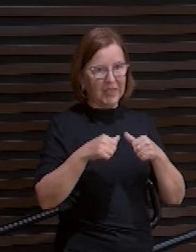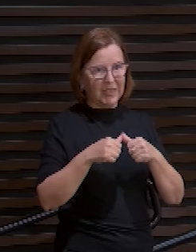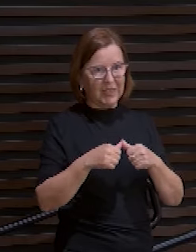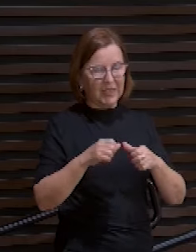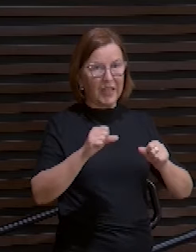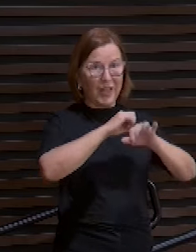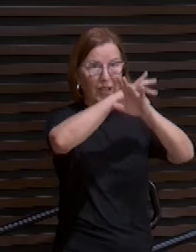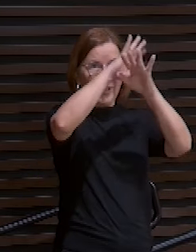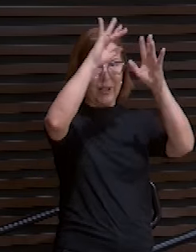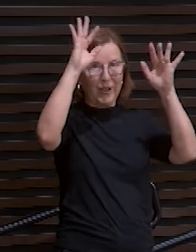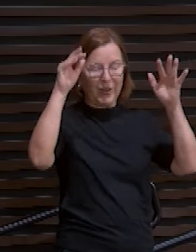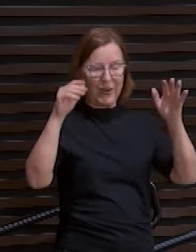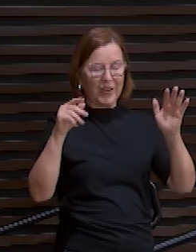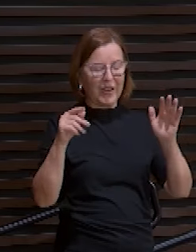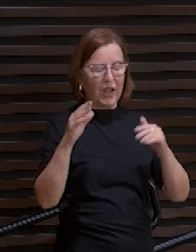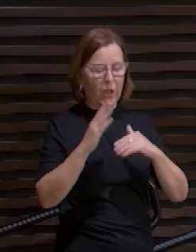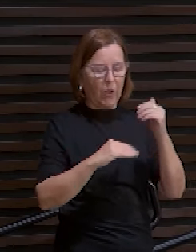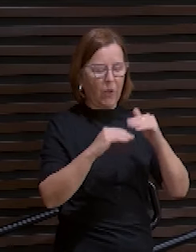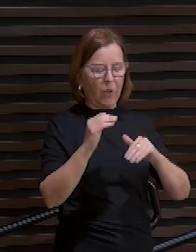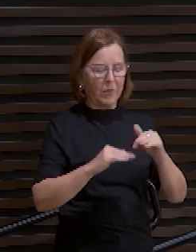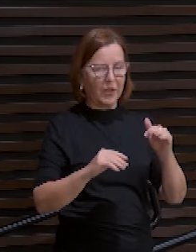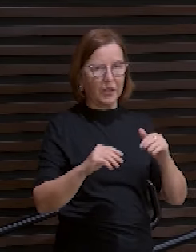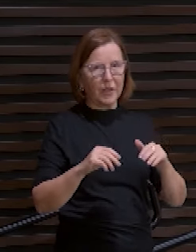obra do próprio Espírito